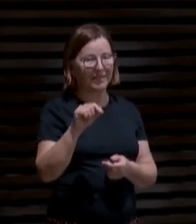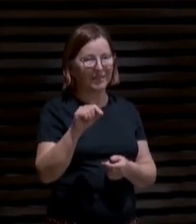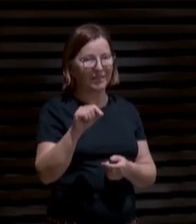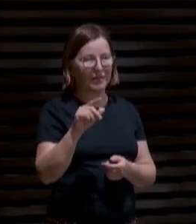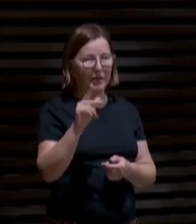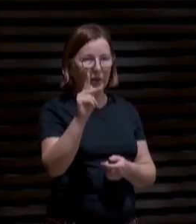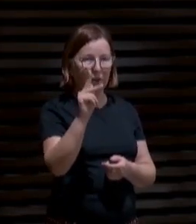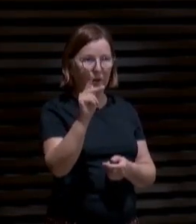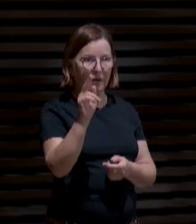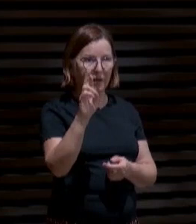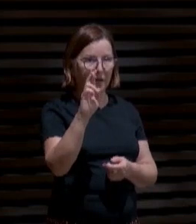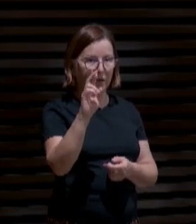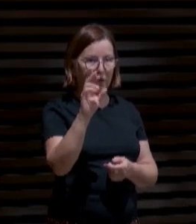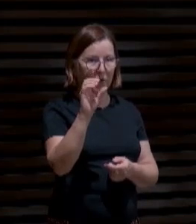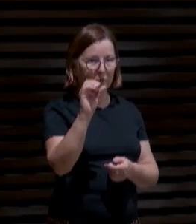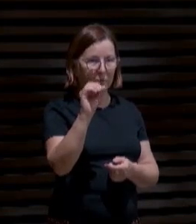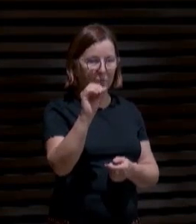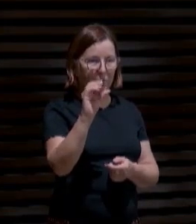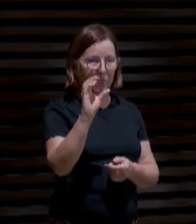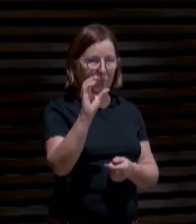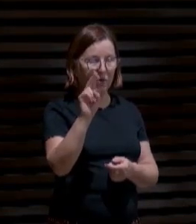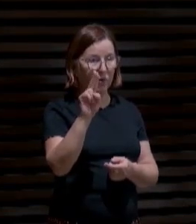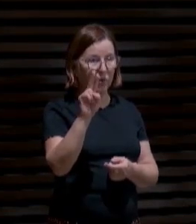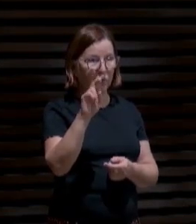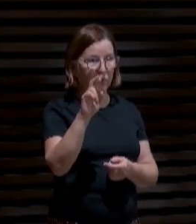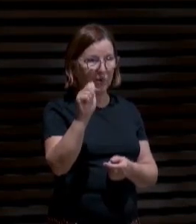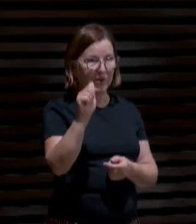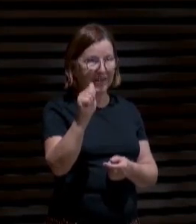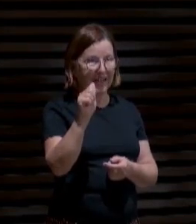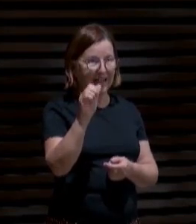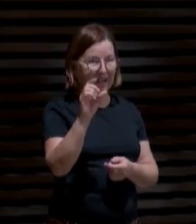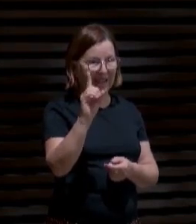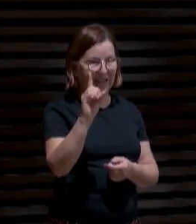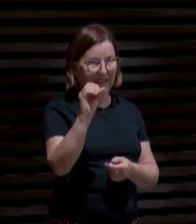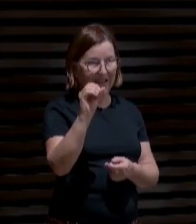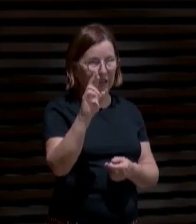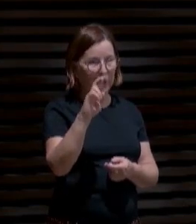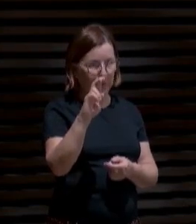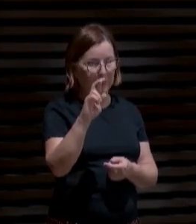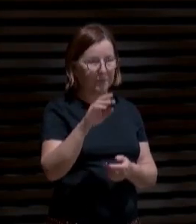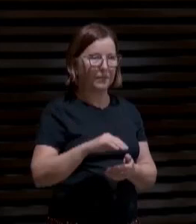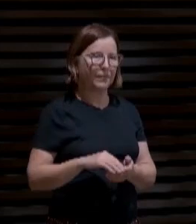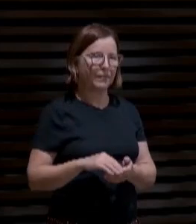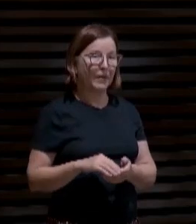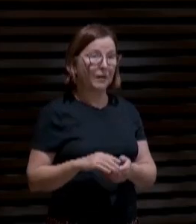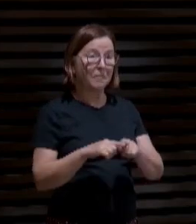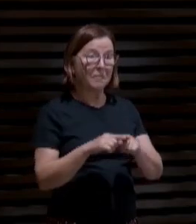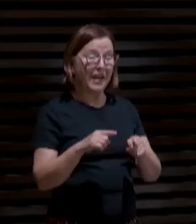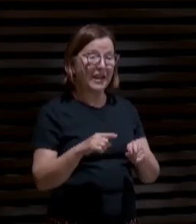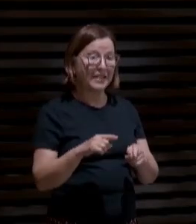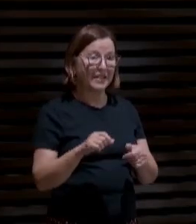da Judéia. Mas ele cometeu 3 problemas graves. Primeiro, ele